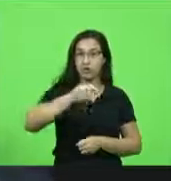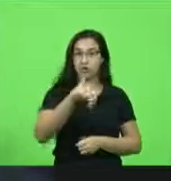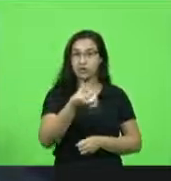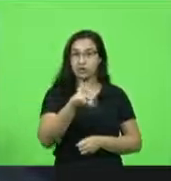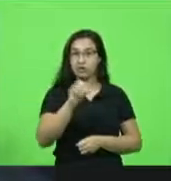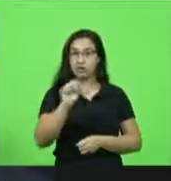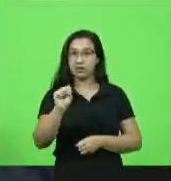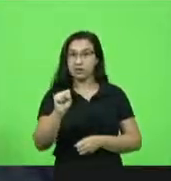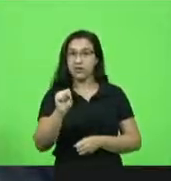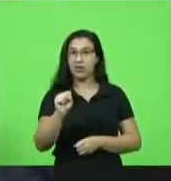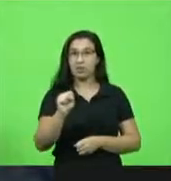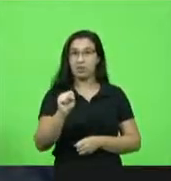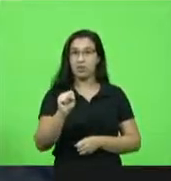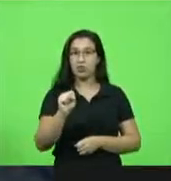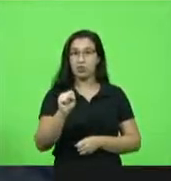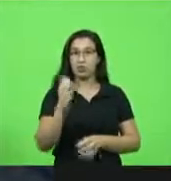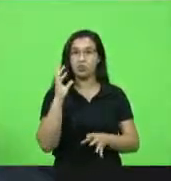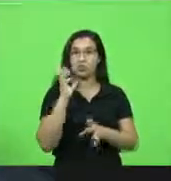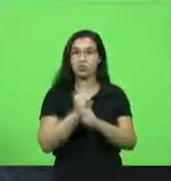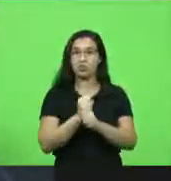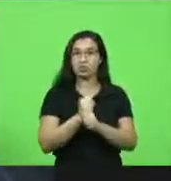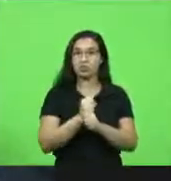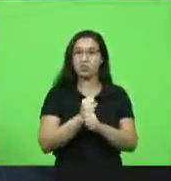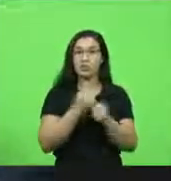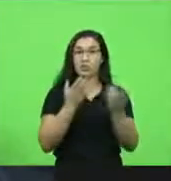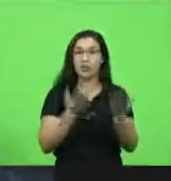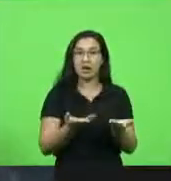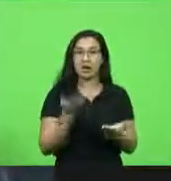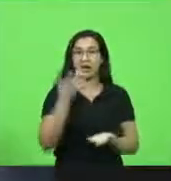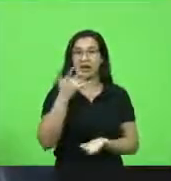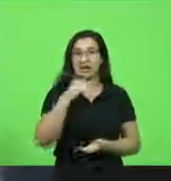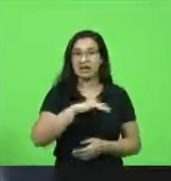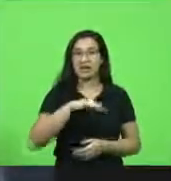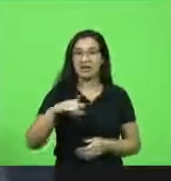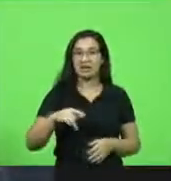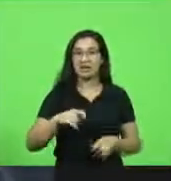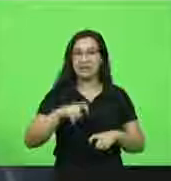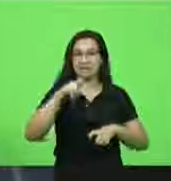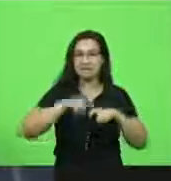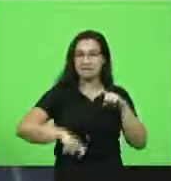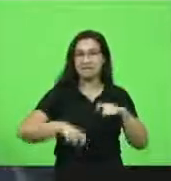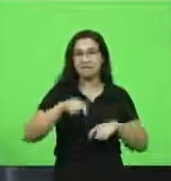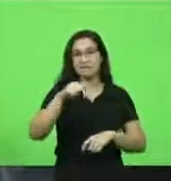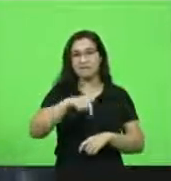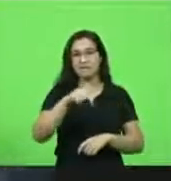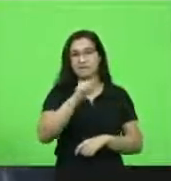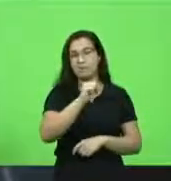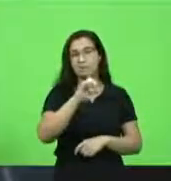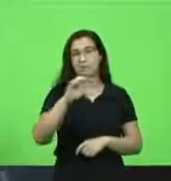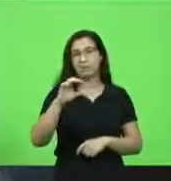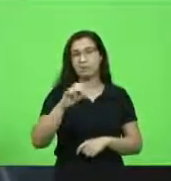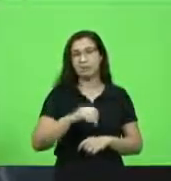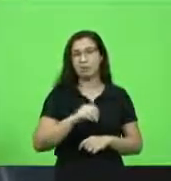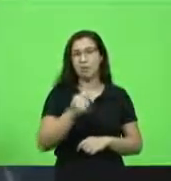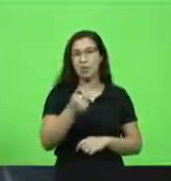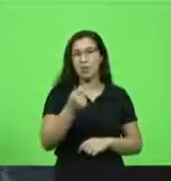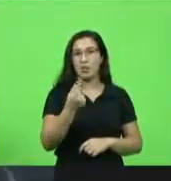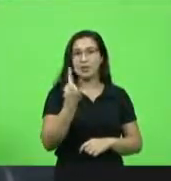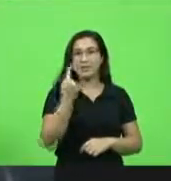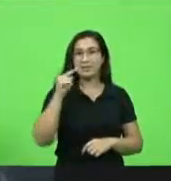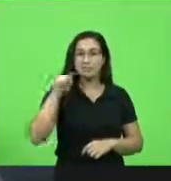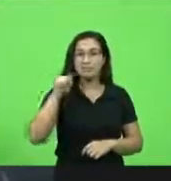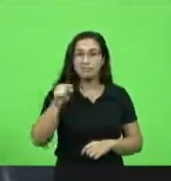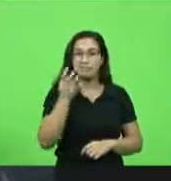968 casos de crianças que foram estupradas em Santa Catarina. Quase 1.000 crianças de janeiro